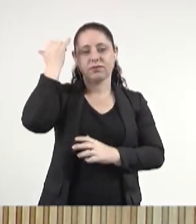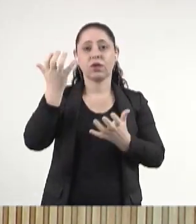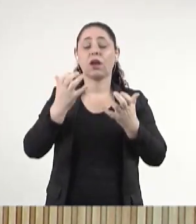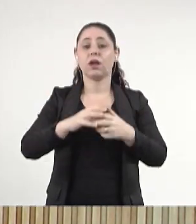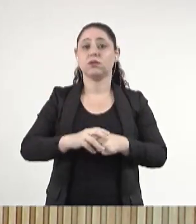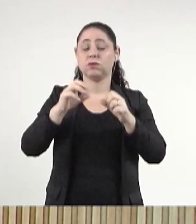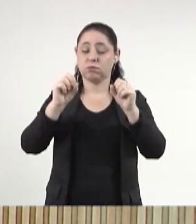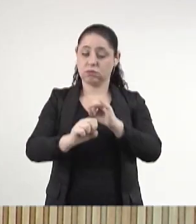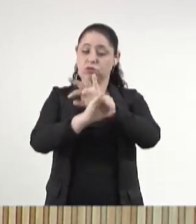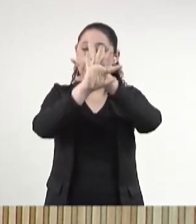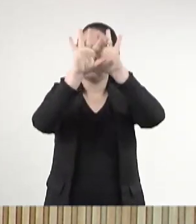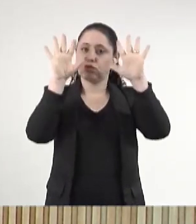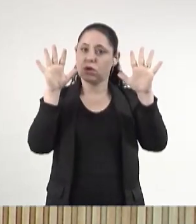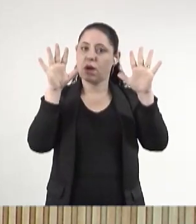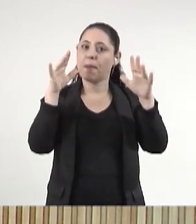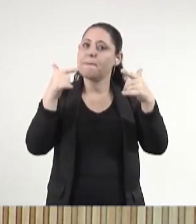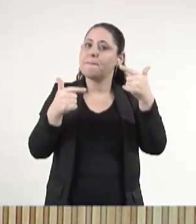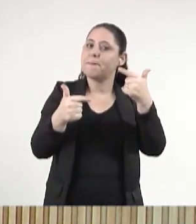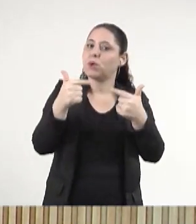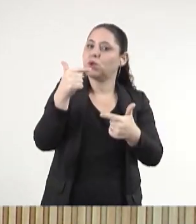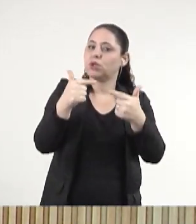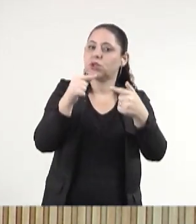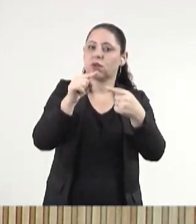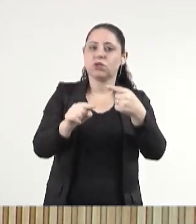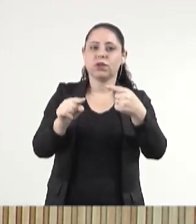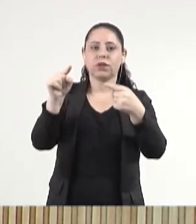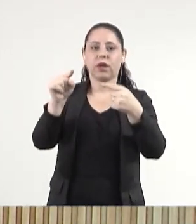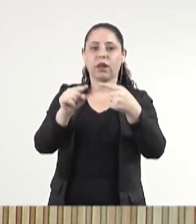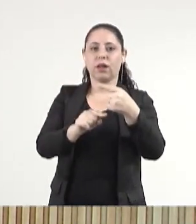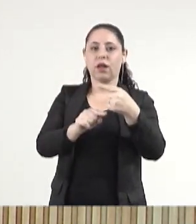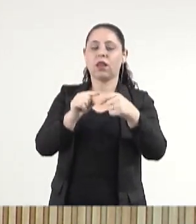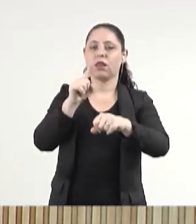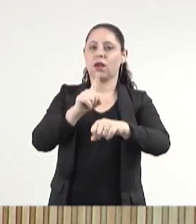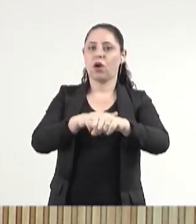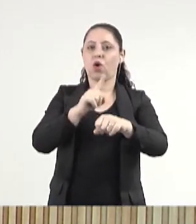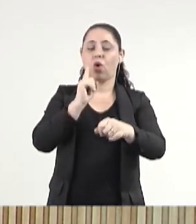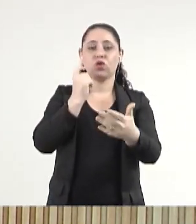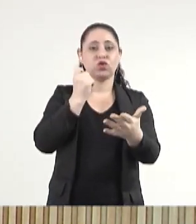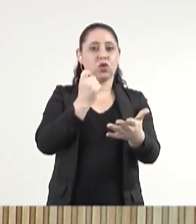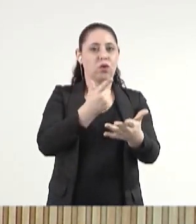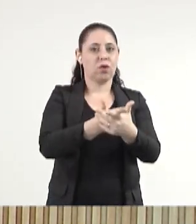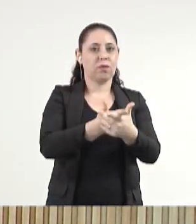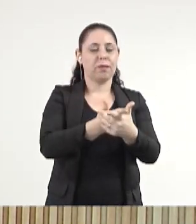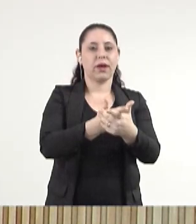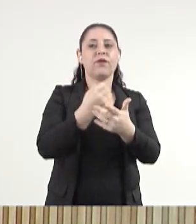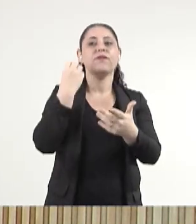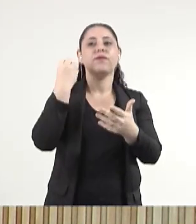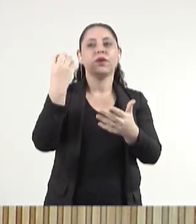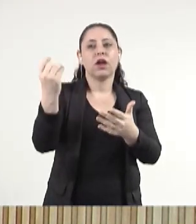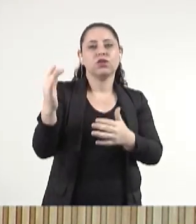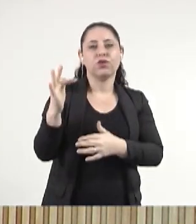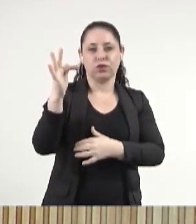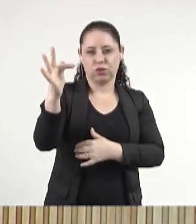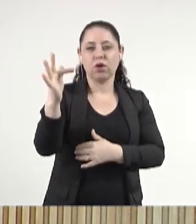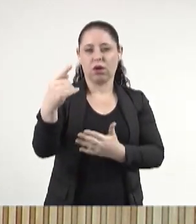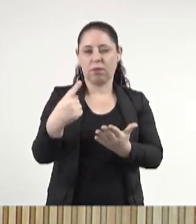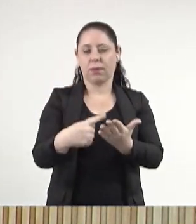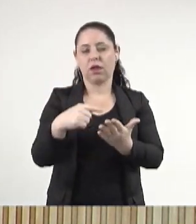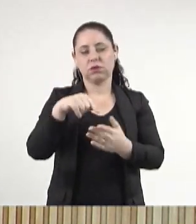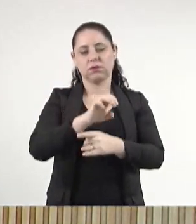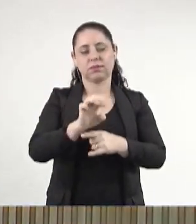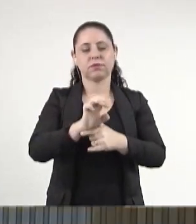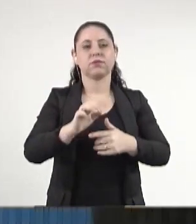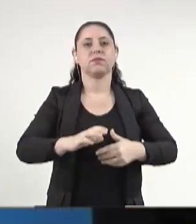quer transparência sobre a política de cancelamento na hora de comprar pacotes de viagens aqui em Mato Grosso do